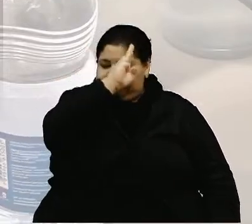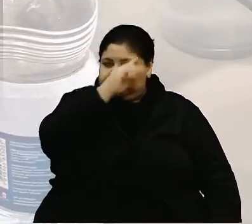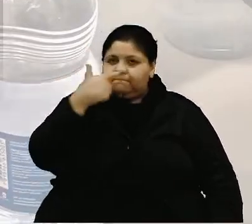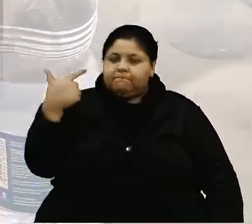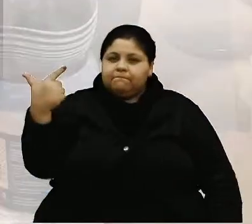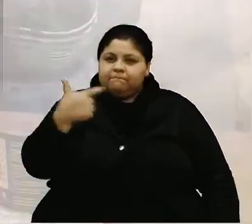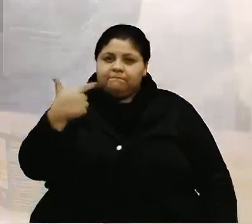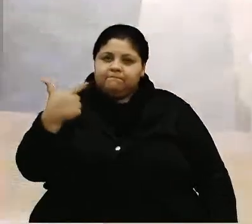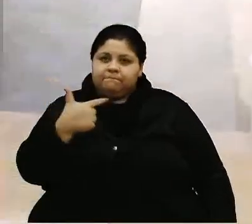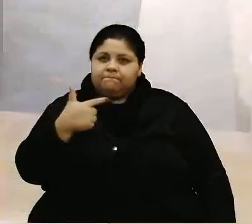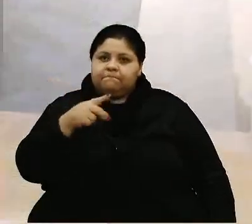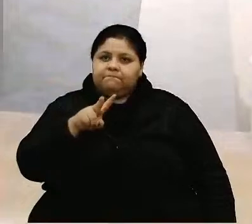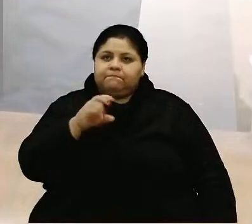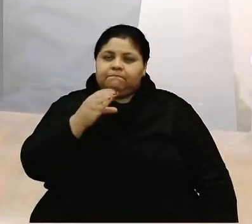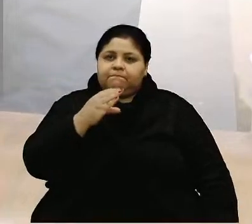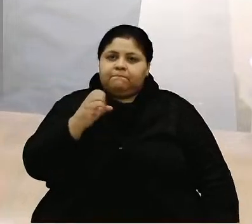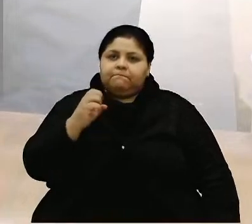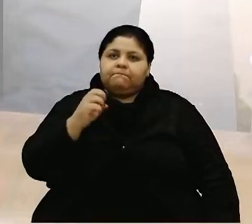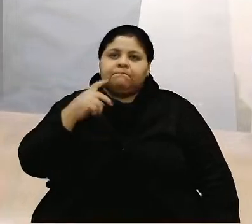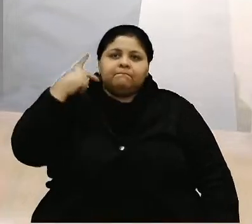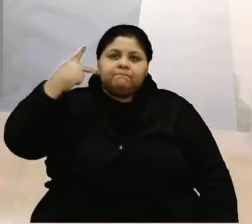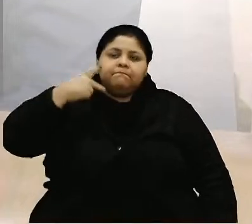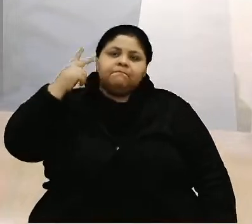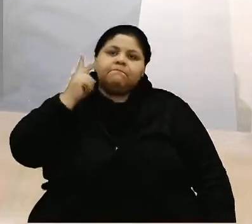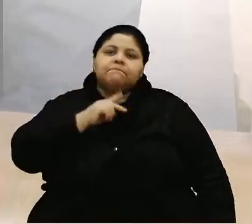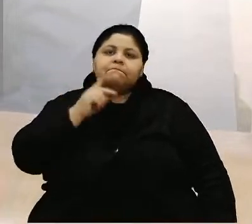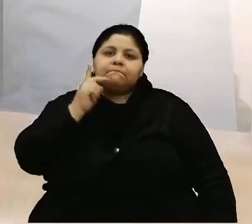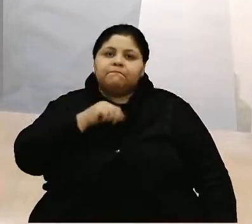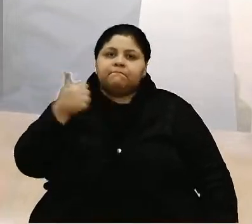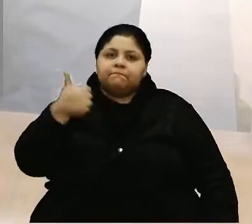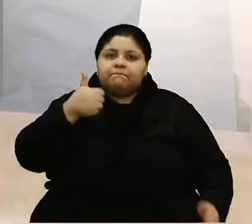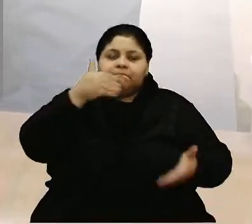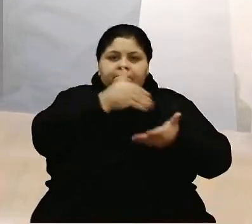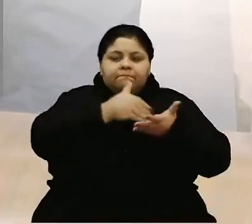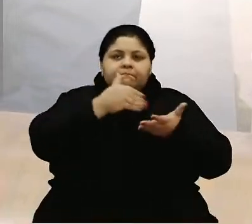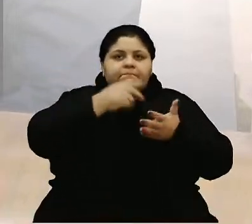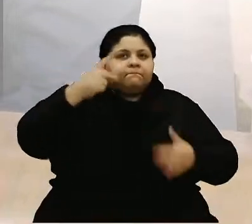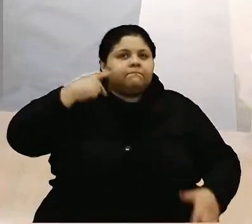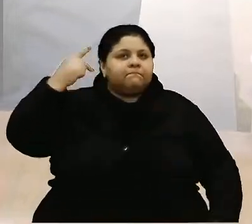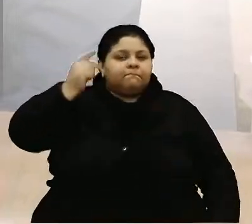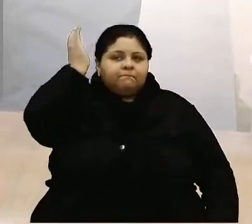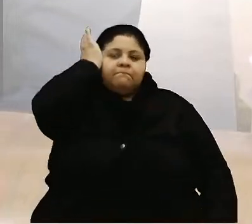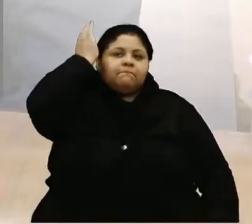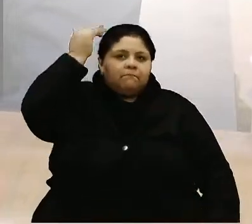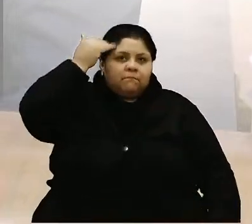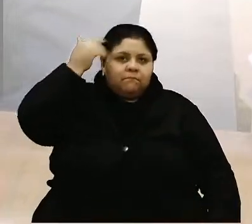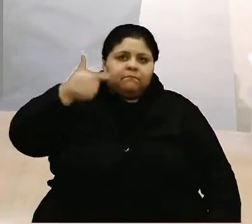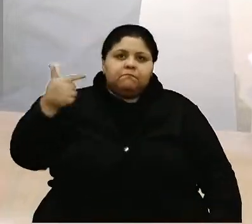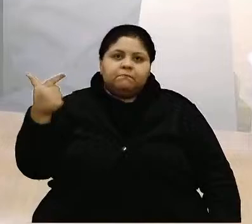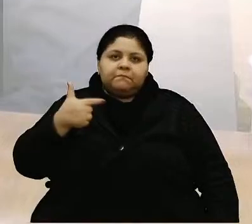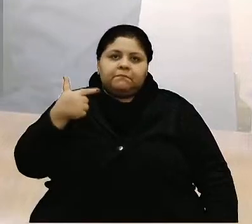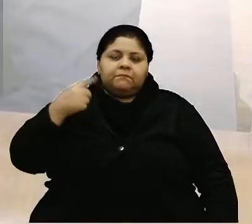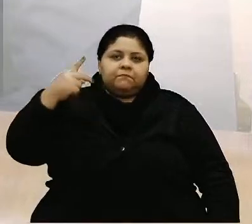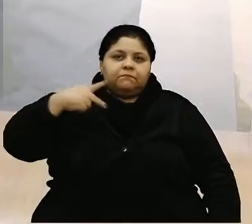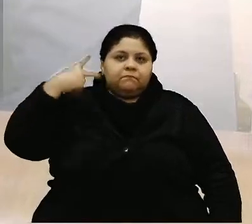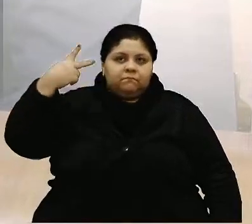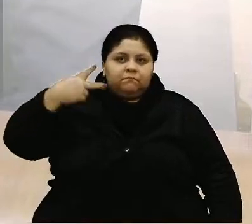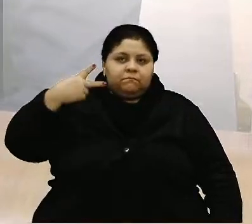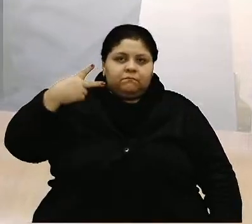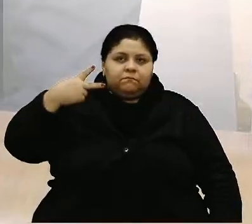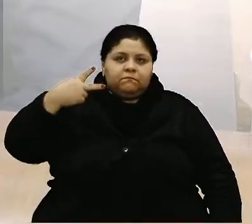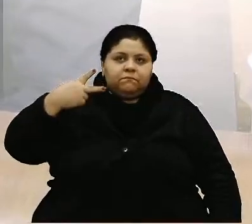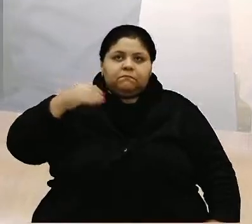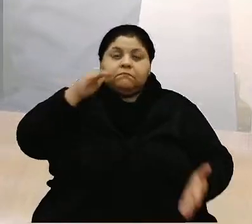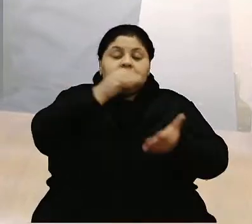segundo vice-presidente, vereador Renato Oliveira, primeiro secretário, vereador Felipe Gremmelmaier, segundo secretário,